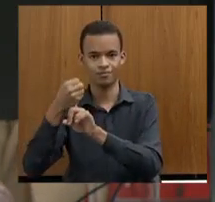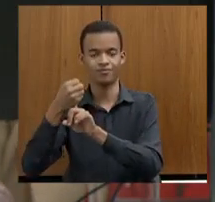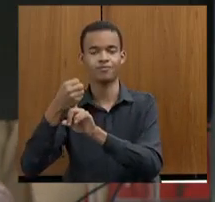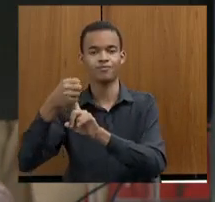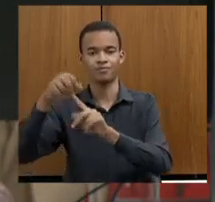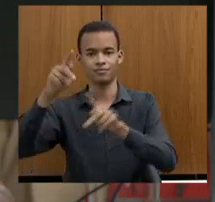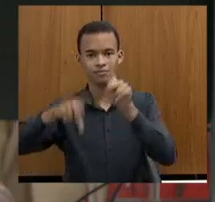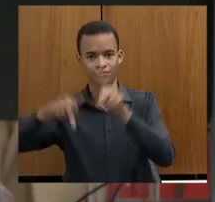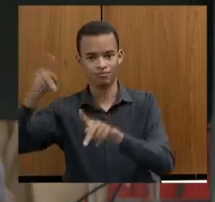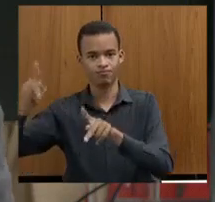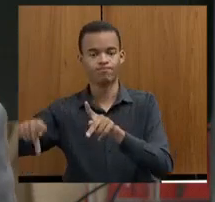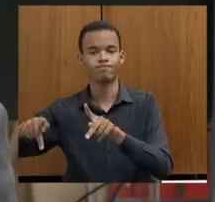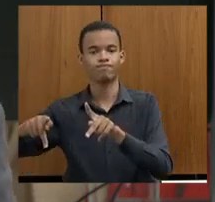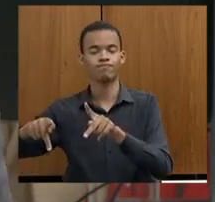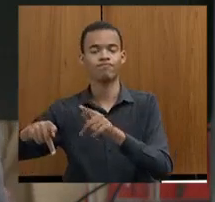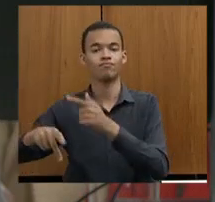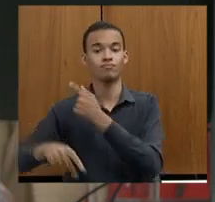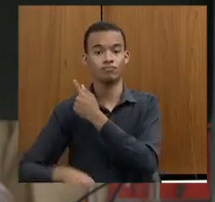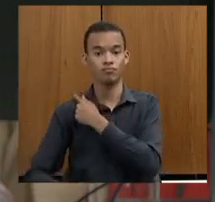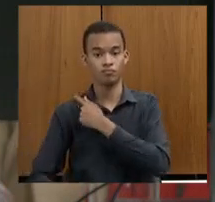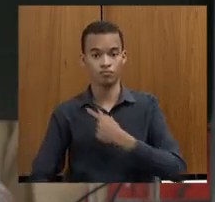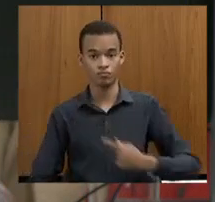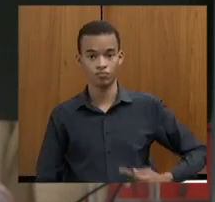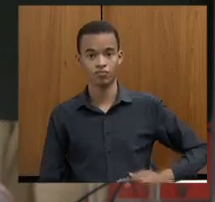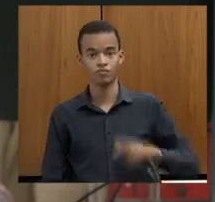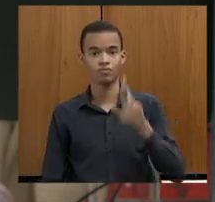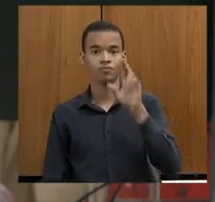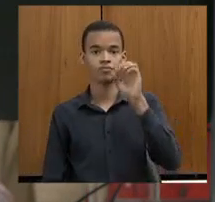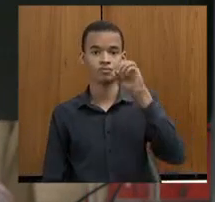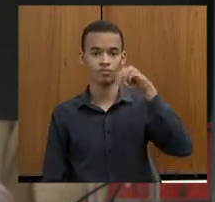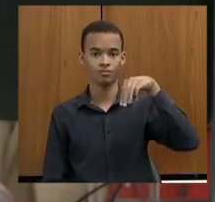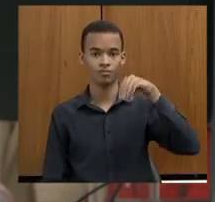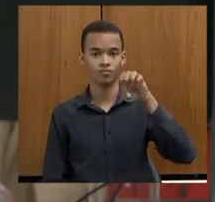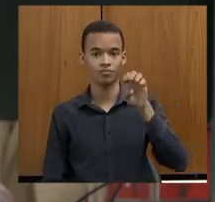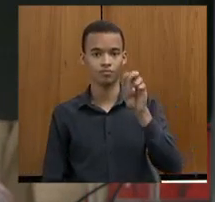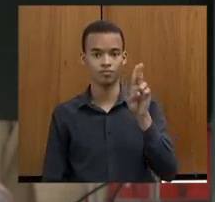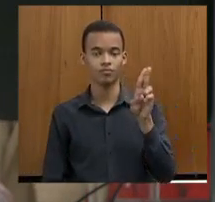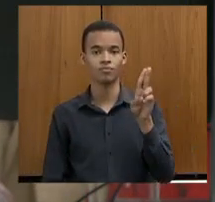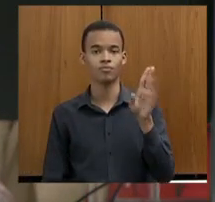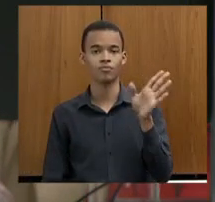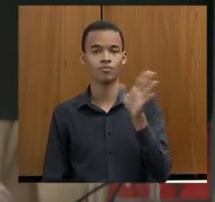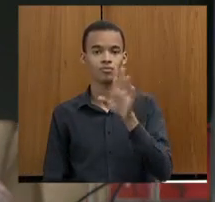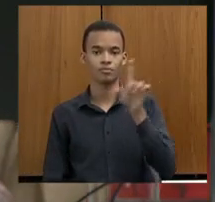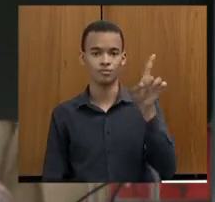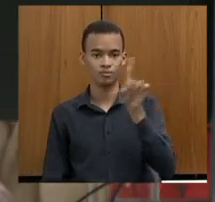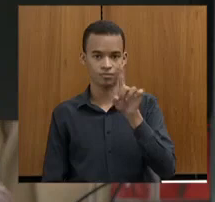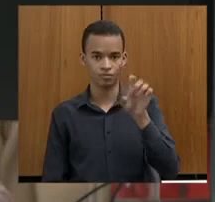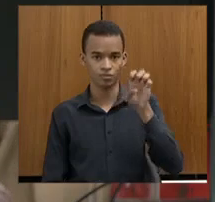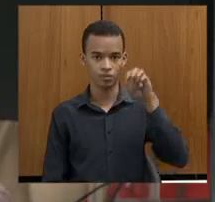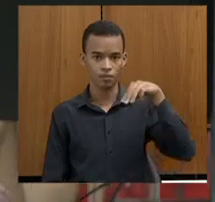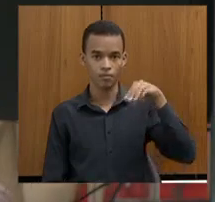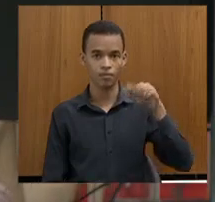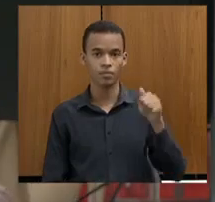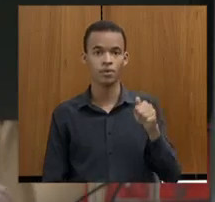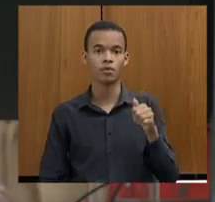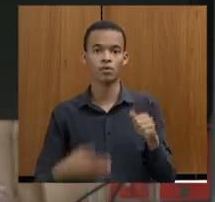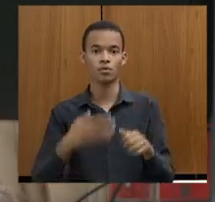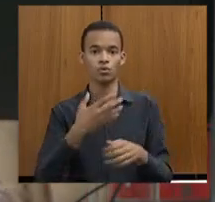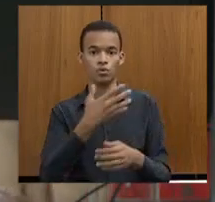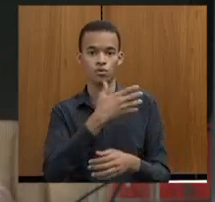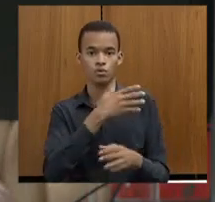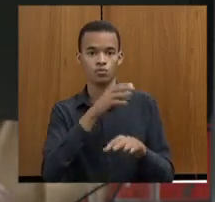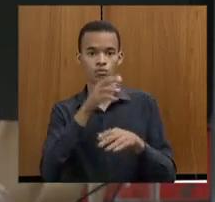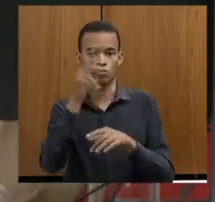Zema numa eleição polarizada a nível Nacional em todos os grandes estados mas o governador